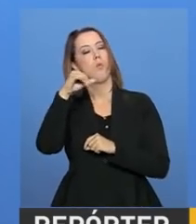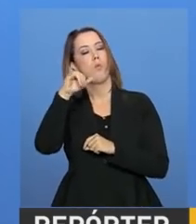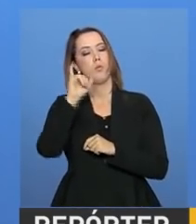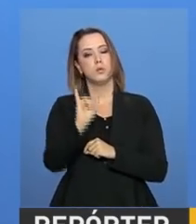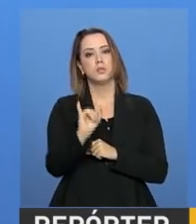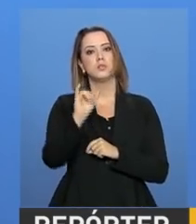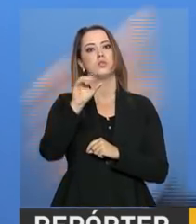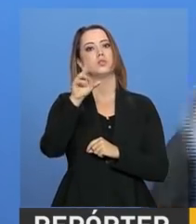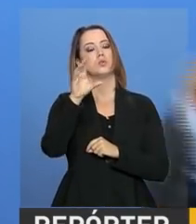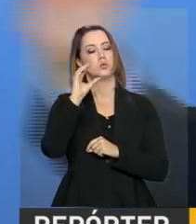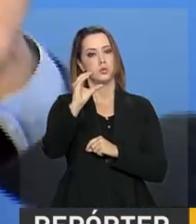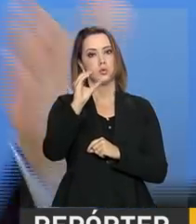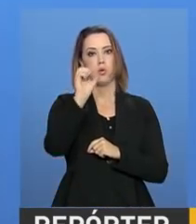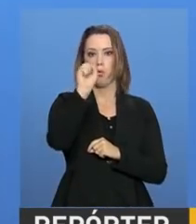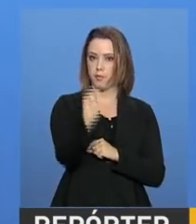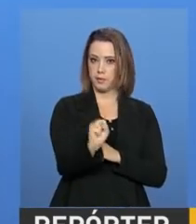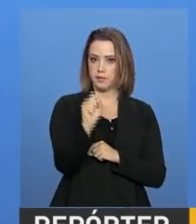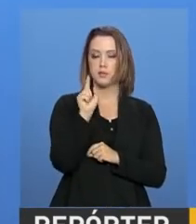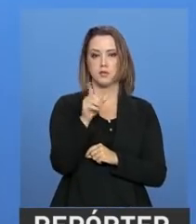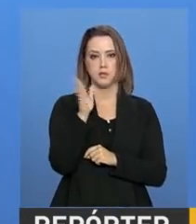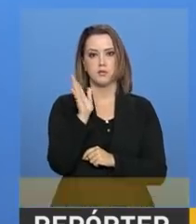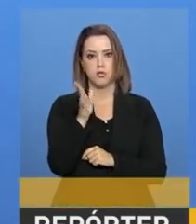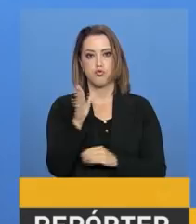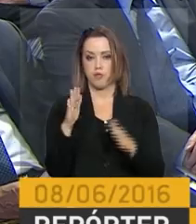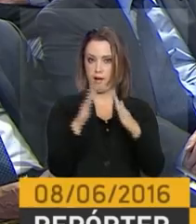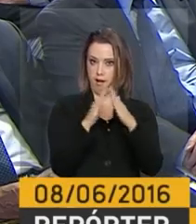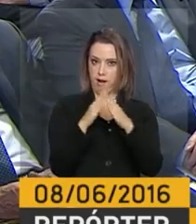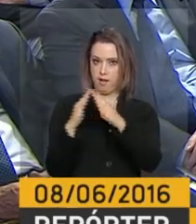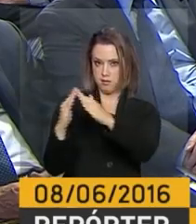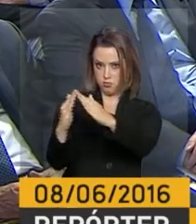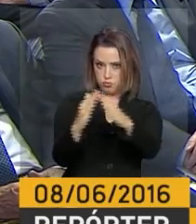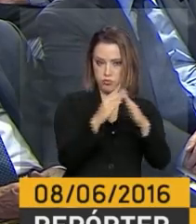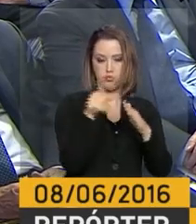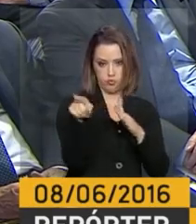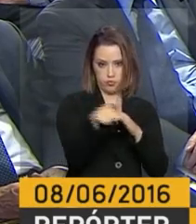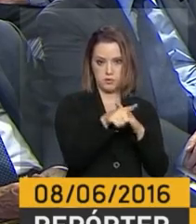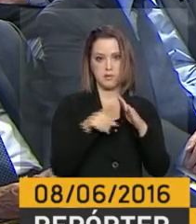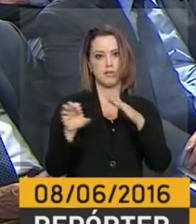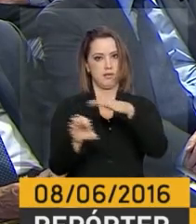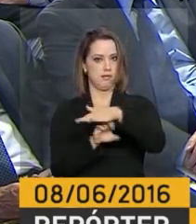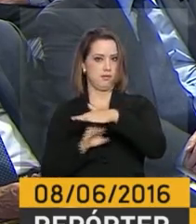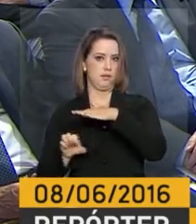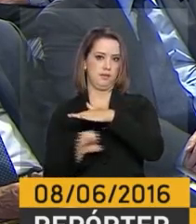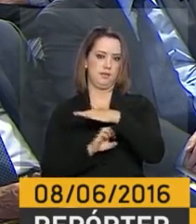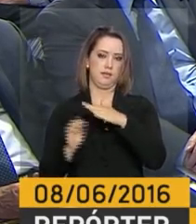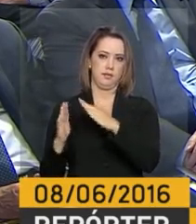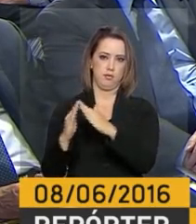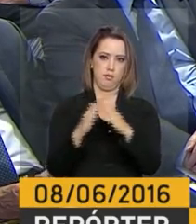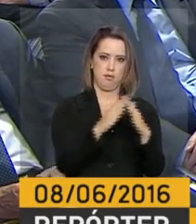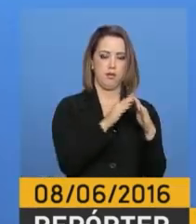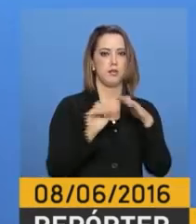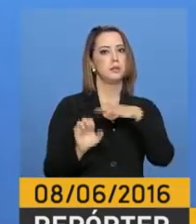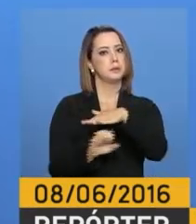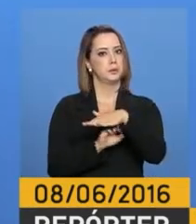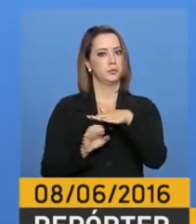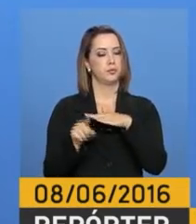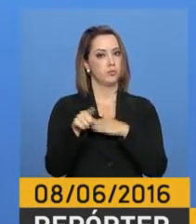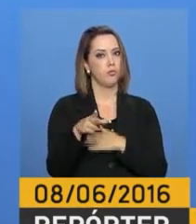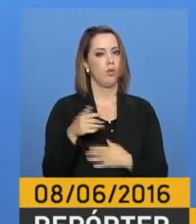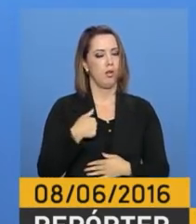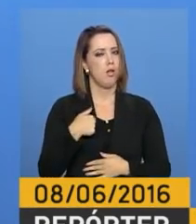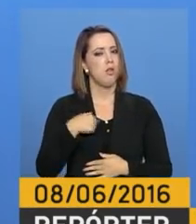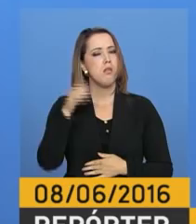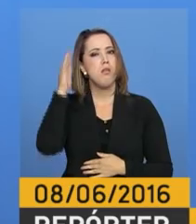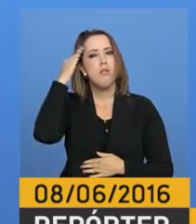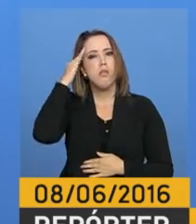produtivo é a casa de todos vocês senhoras e senhores empresários e eu entendo que eu